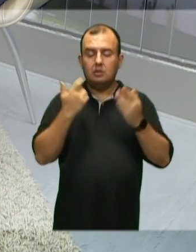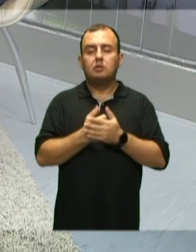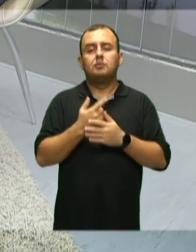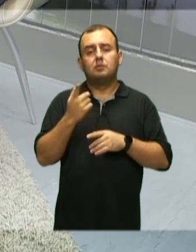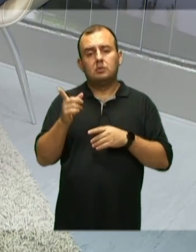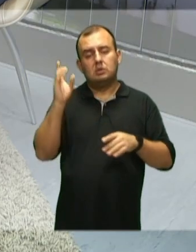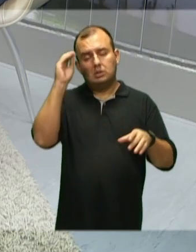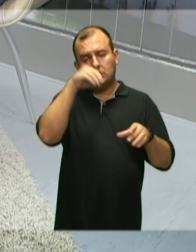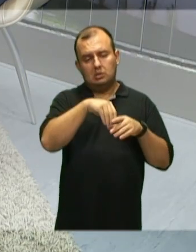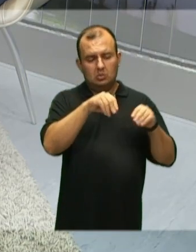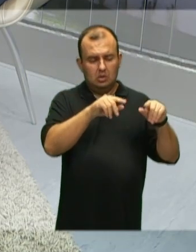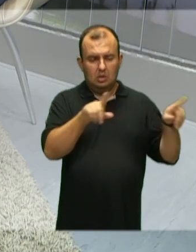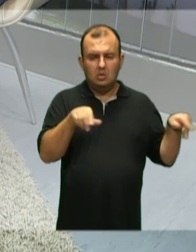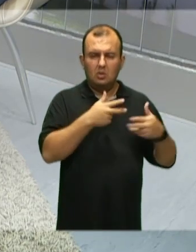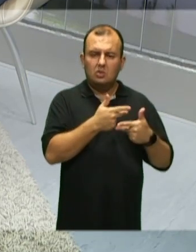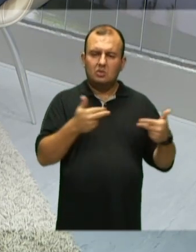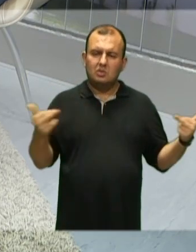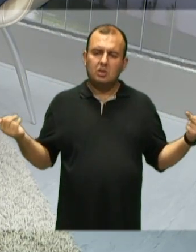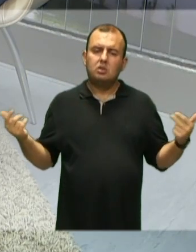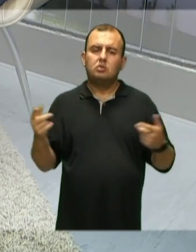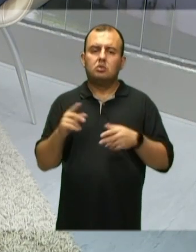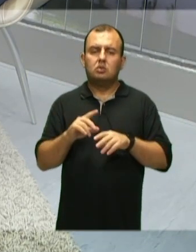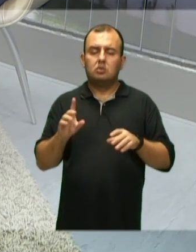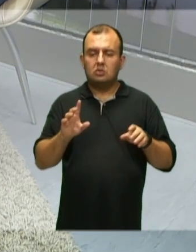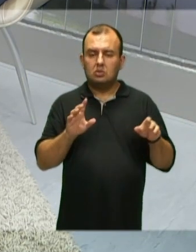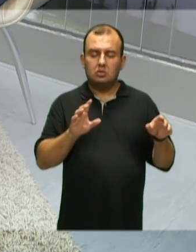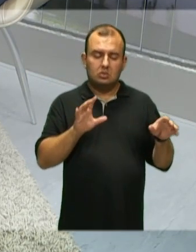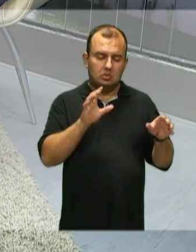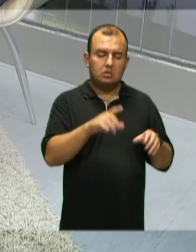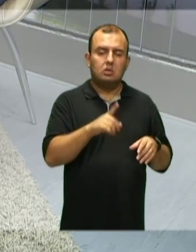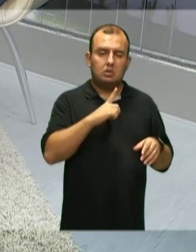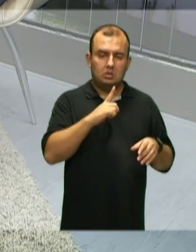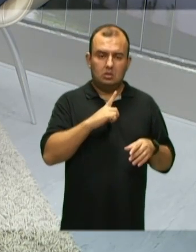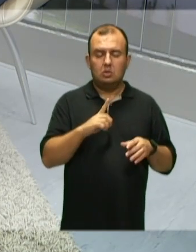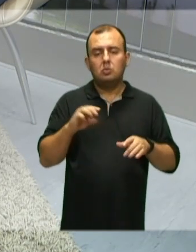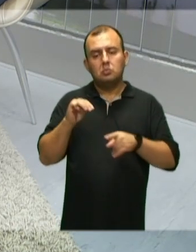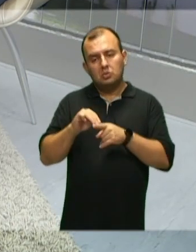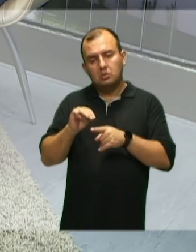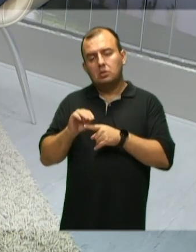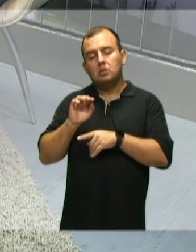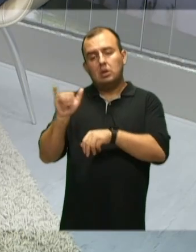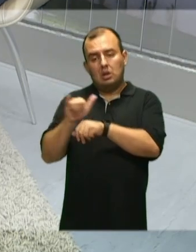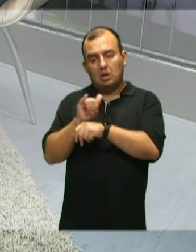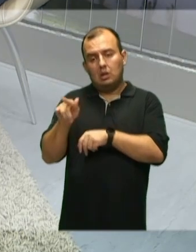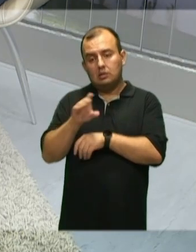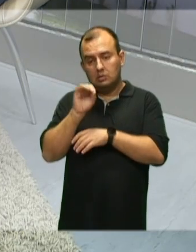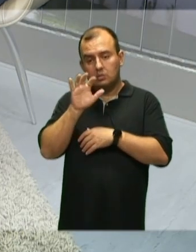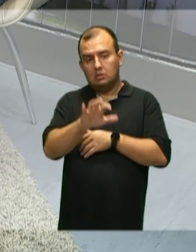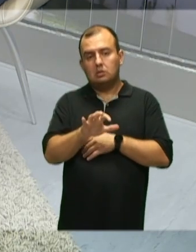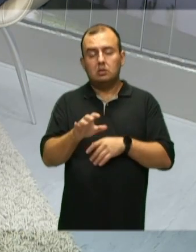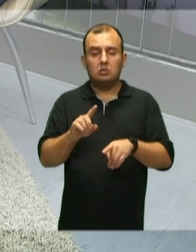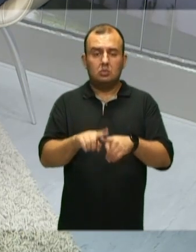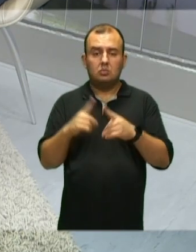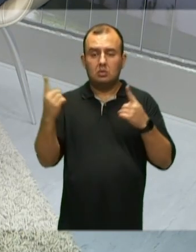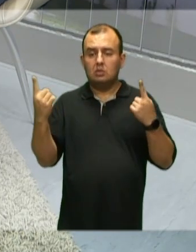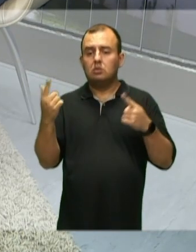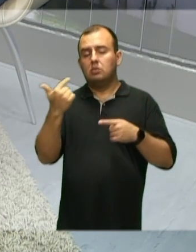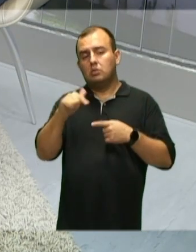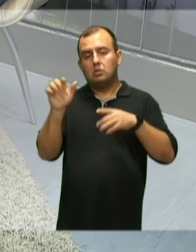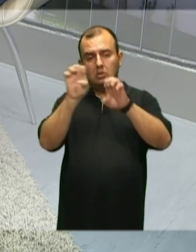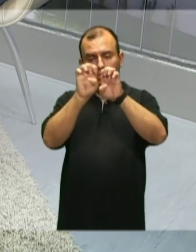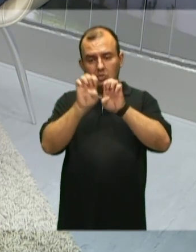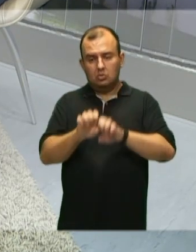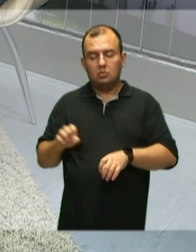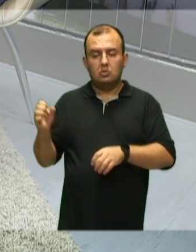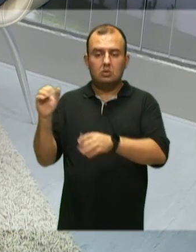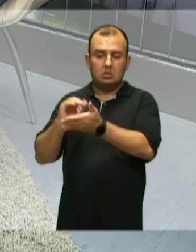dentro do próprio terreno gerando diversos focos município tem feito ações assim porém não há estrutura na Secretaria